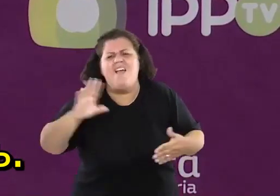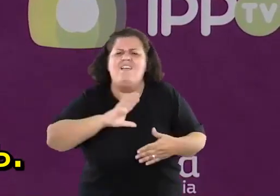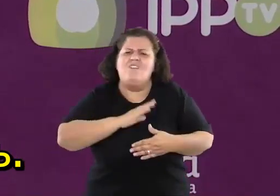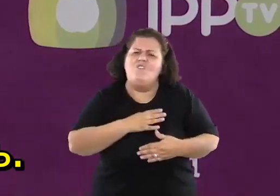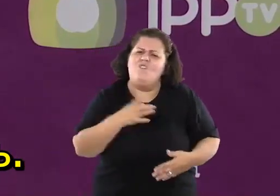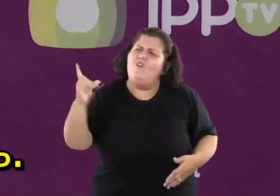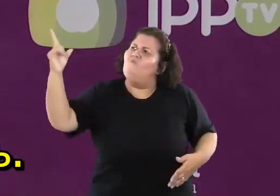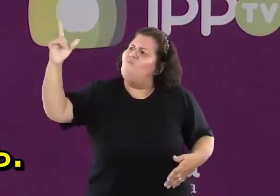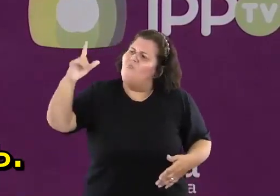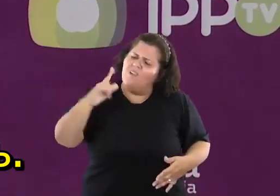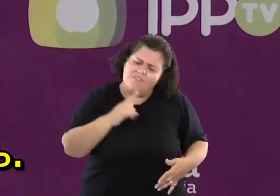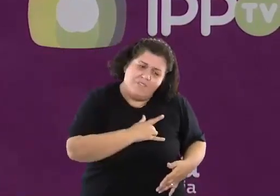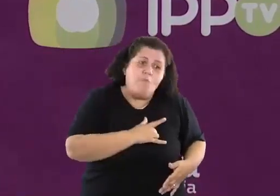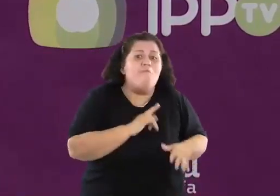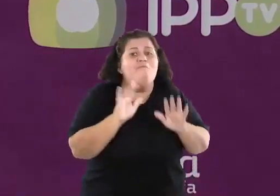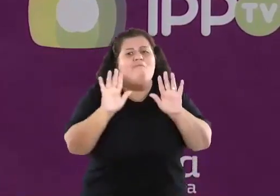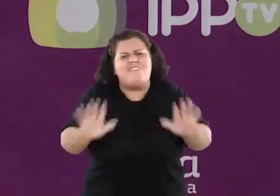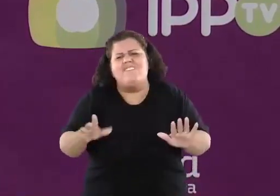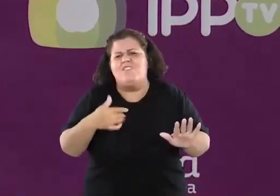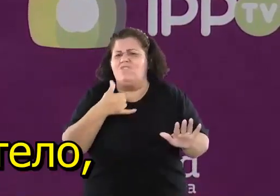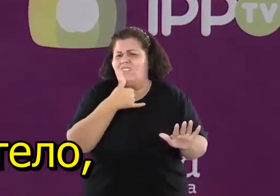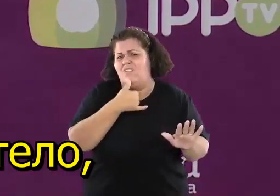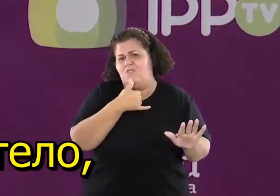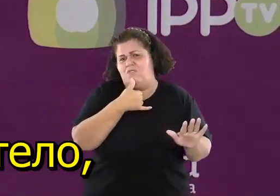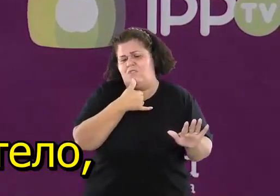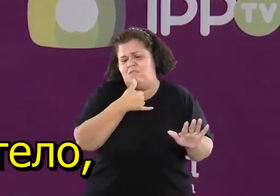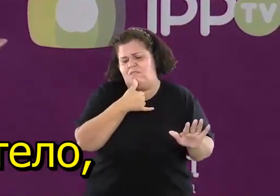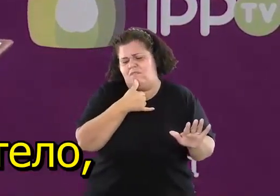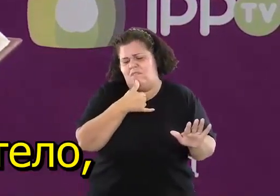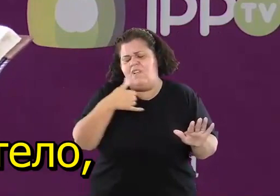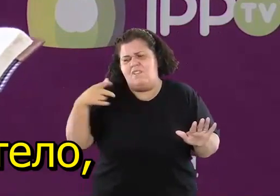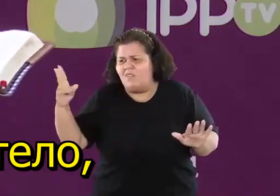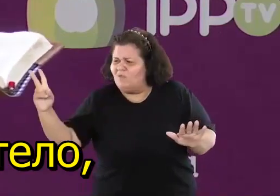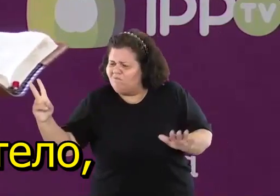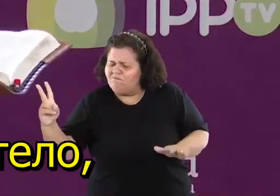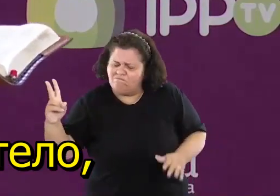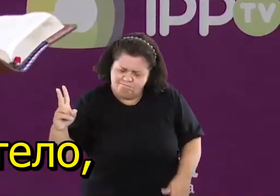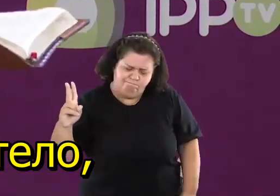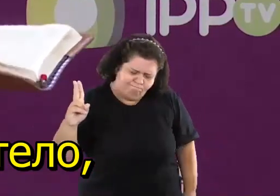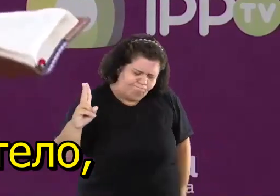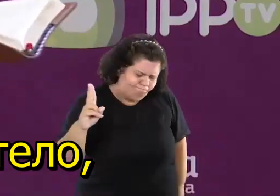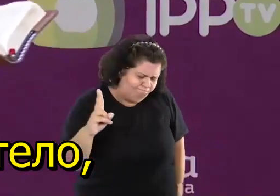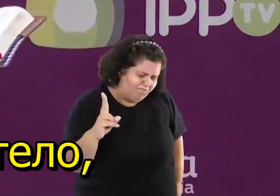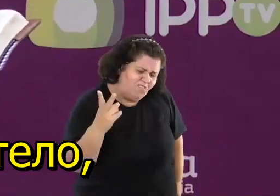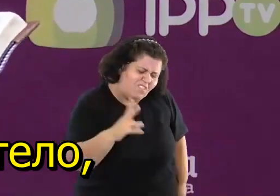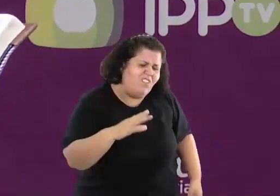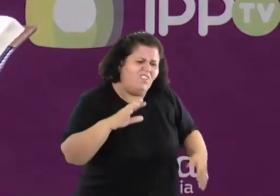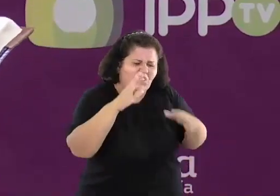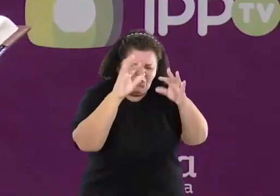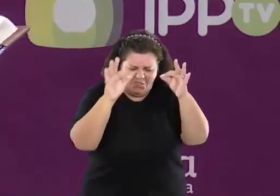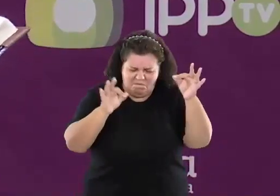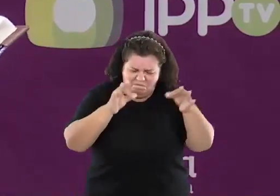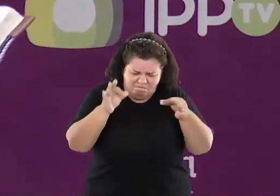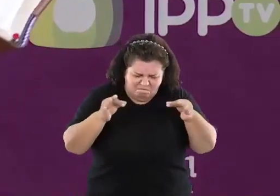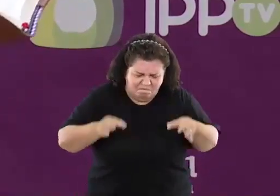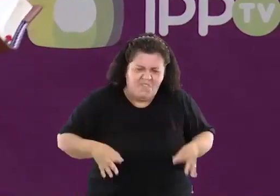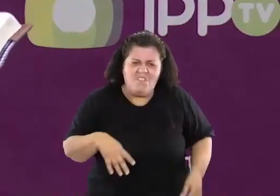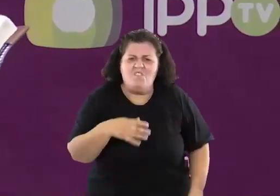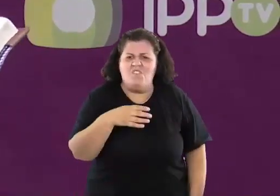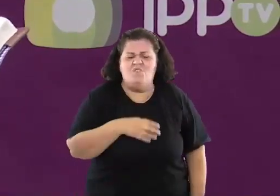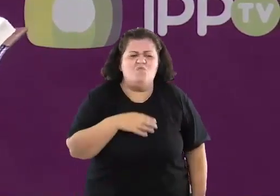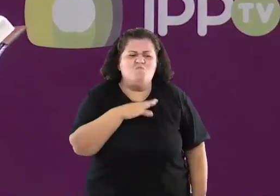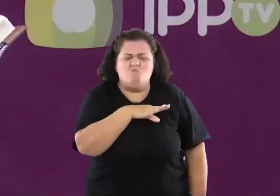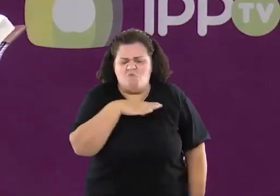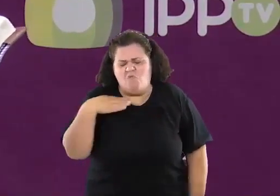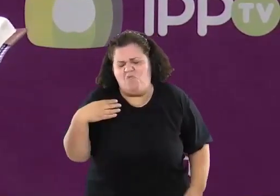devoção, mas de tristeza. Elas estavam indo ungir um corpo morto, sem vida.